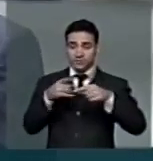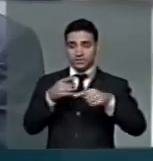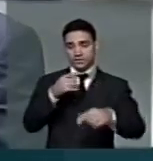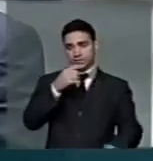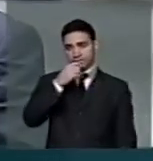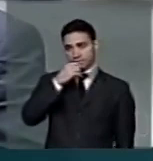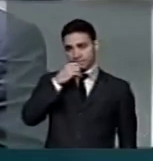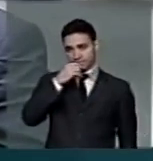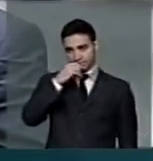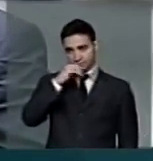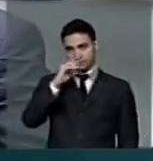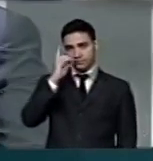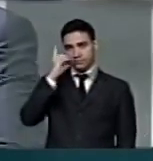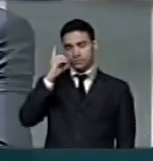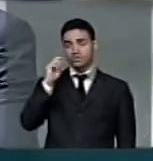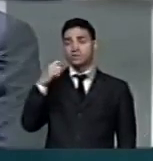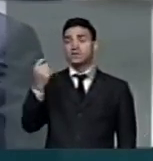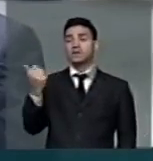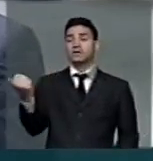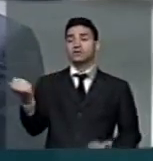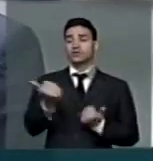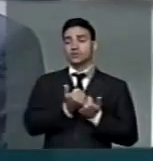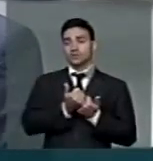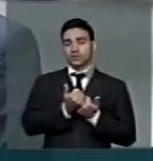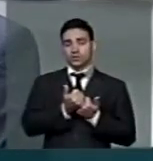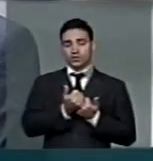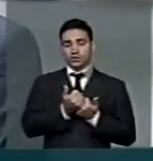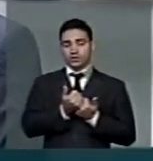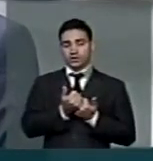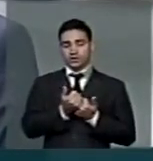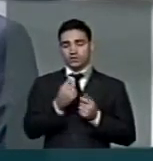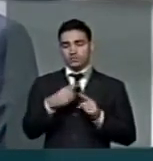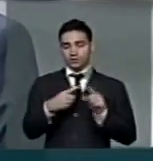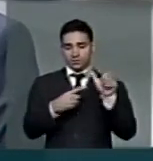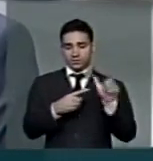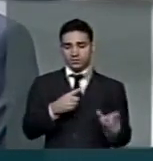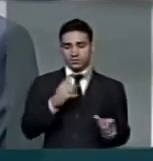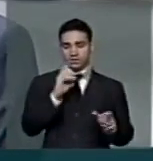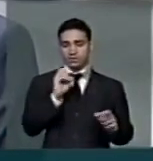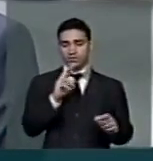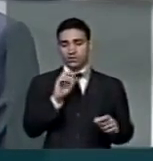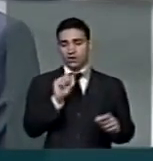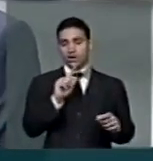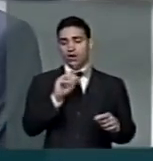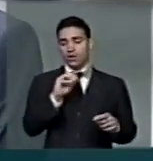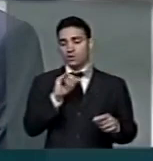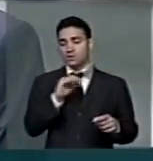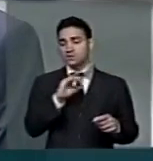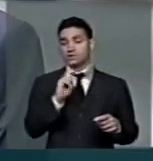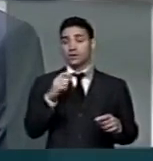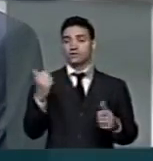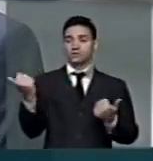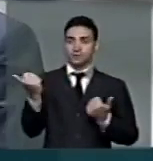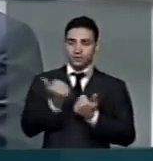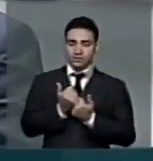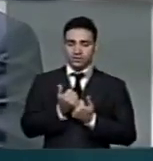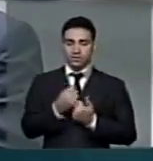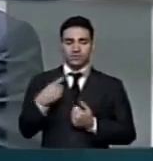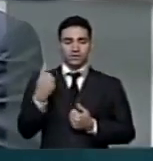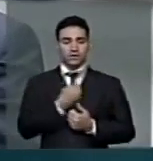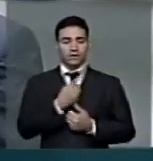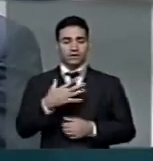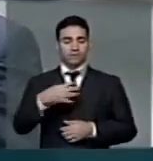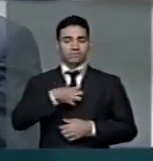sobre quem haveria de vir para cá sucedendo esse grande parlamentar que foi o doutor Aloísio. E nós tivemos uma